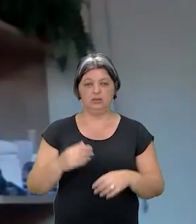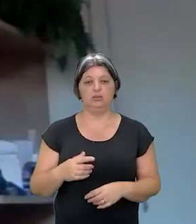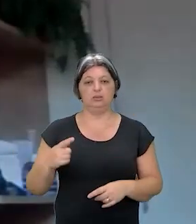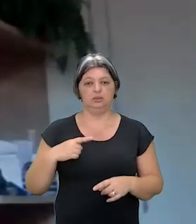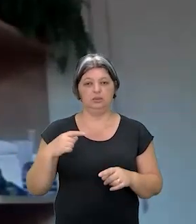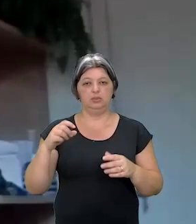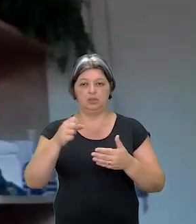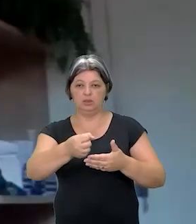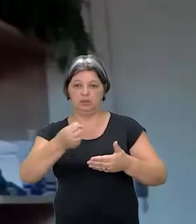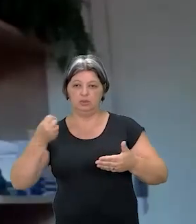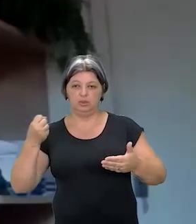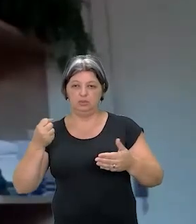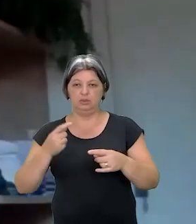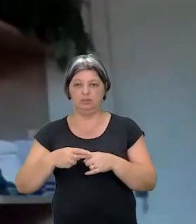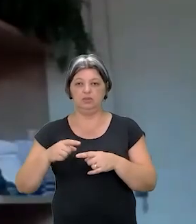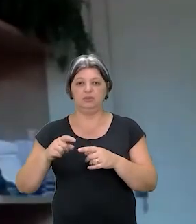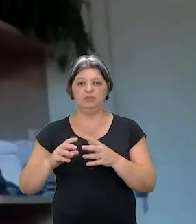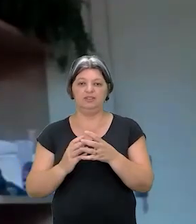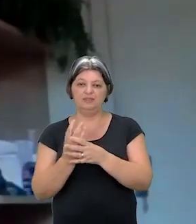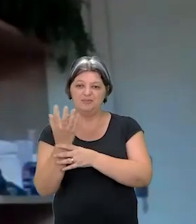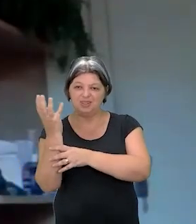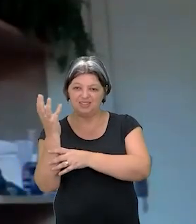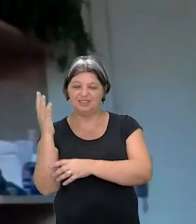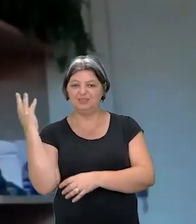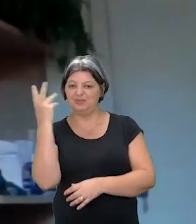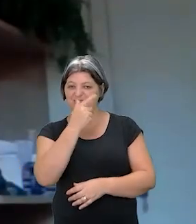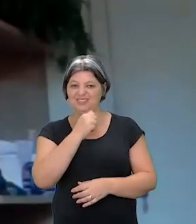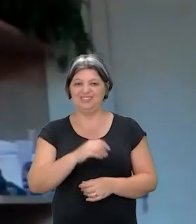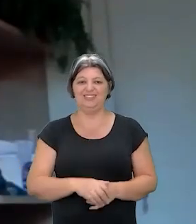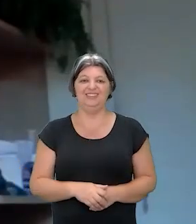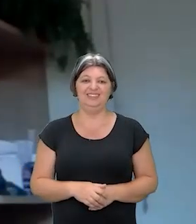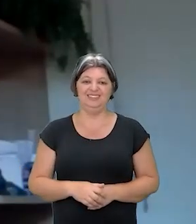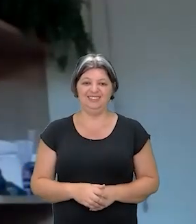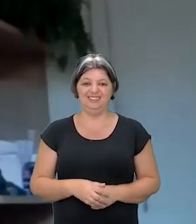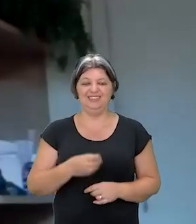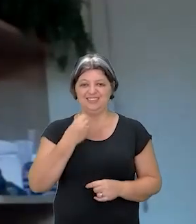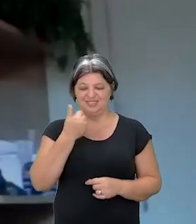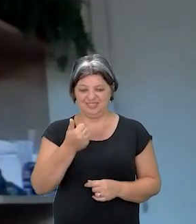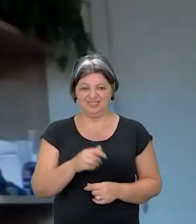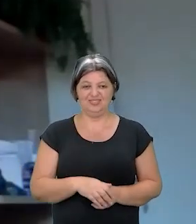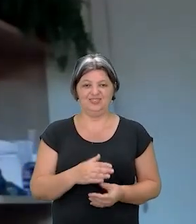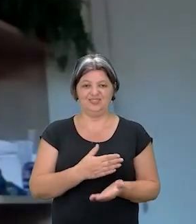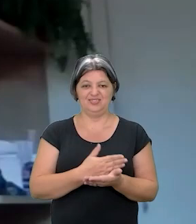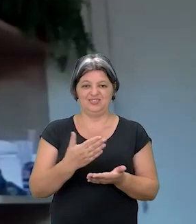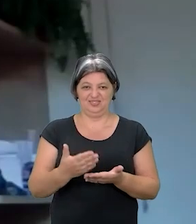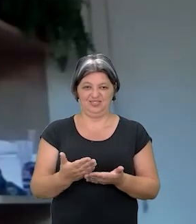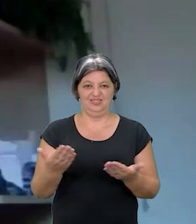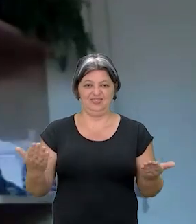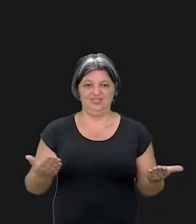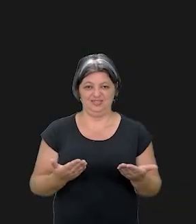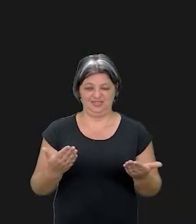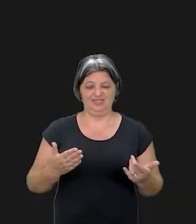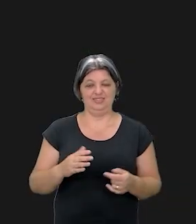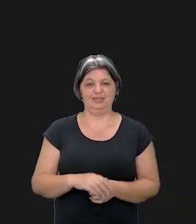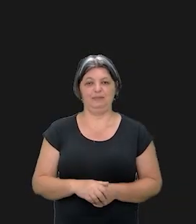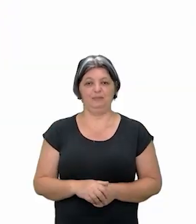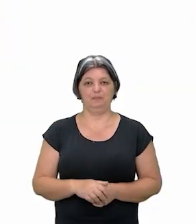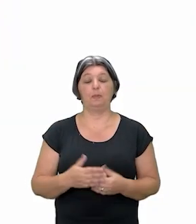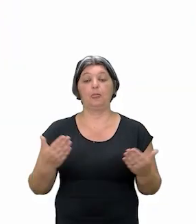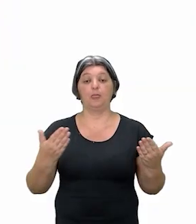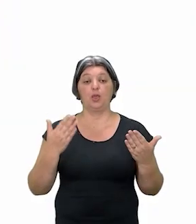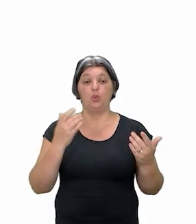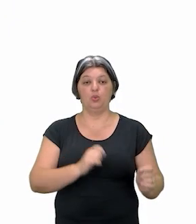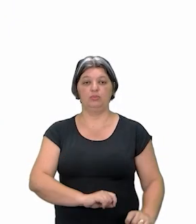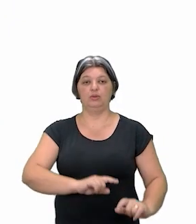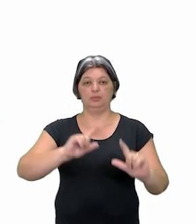ladinho uma samambaia bem bonitinha. Tudo bem? Então agora vamos sim começar. Vou aqui subir a nossa apresentação de